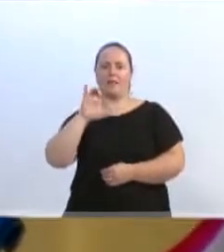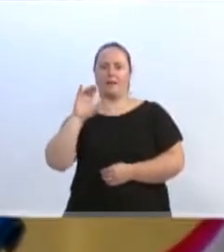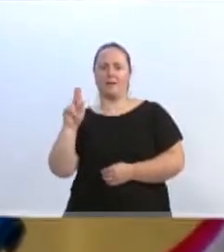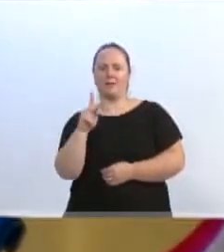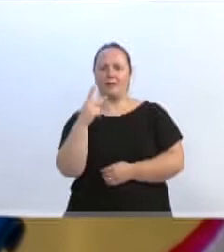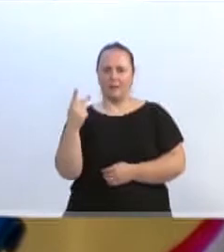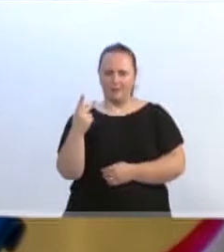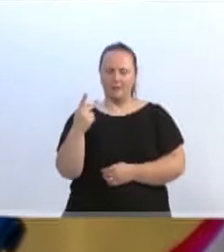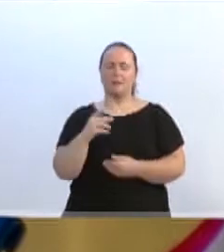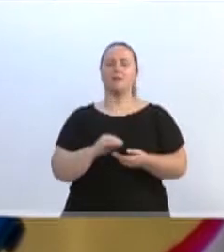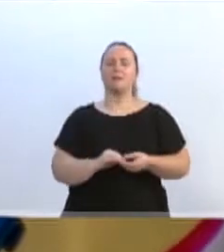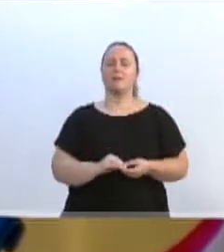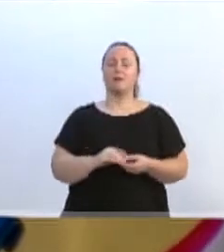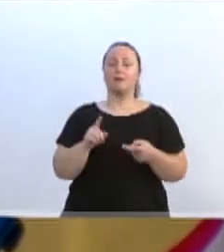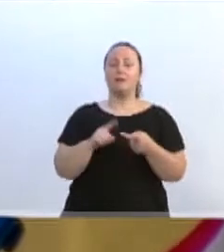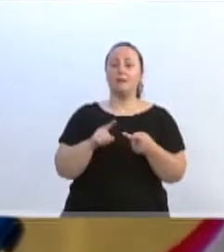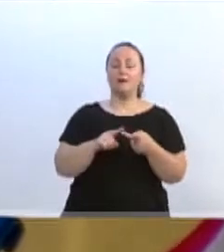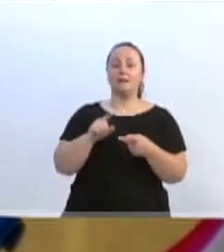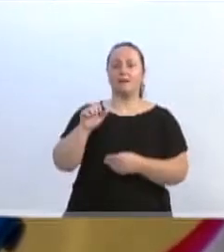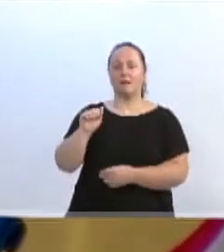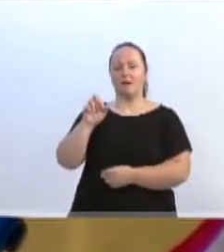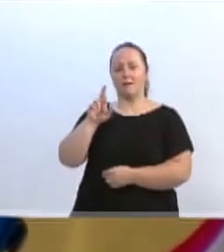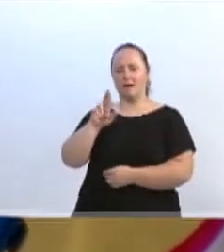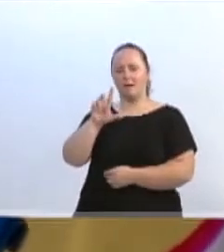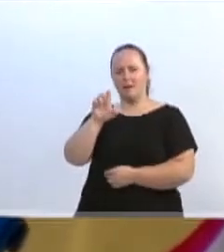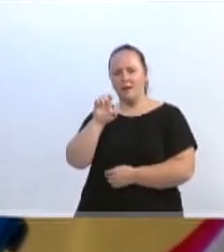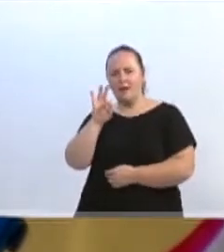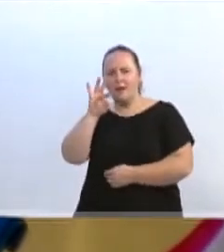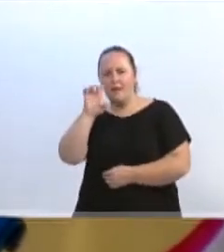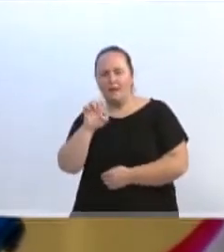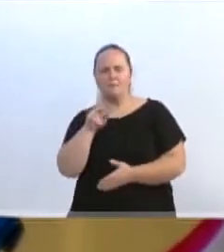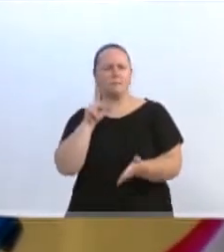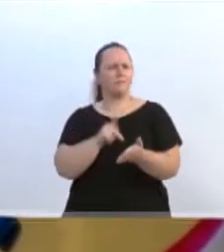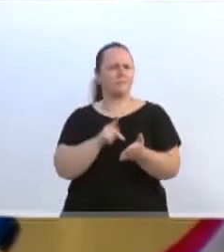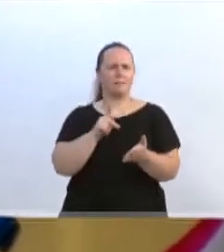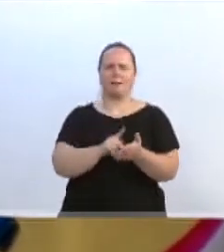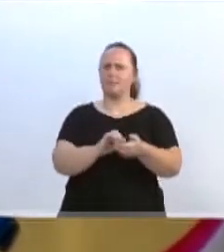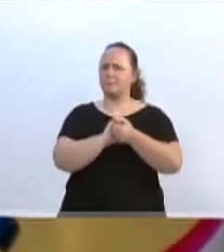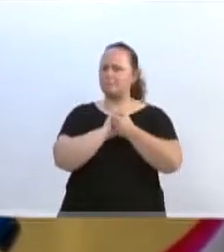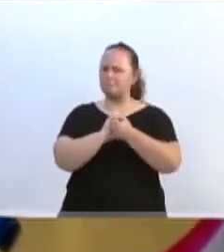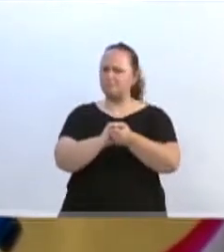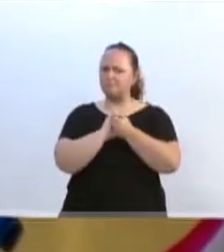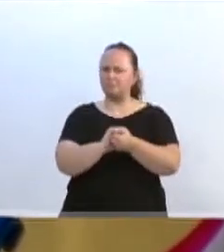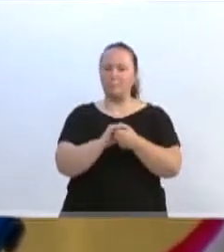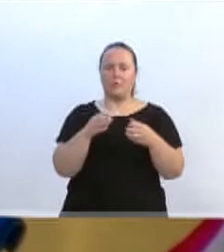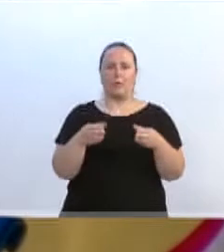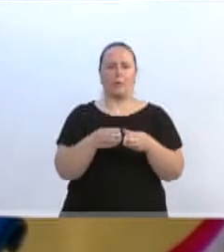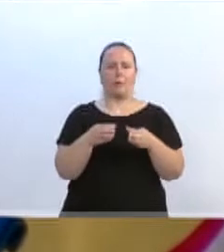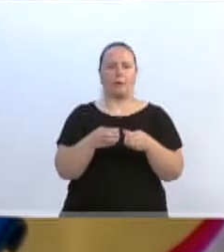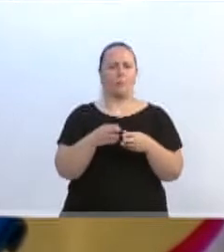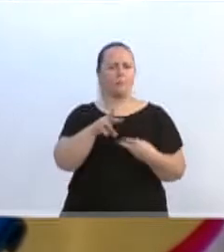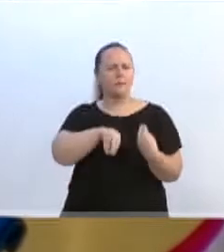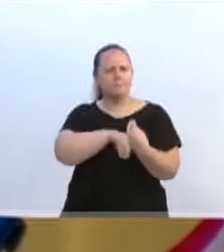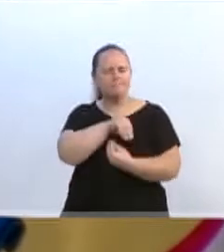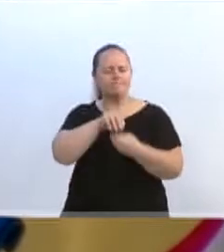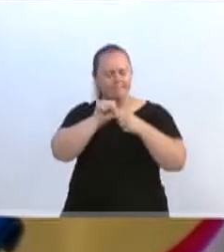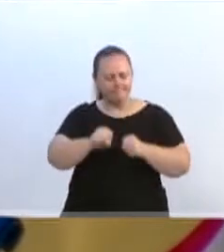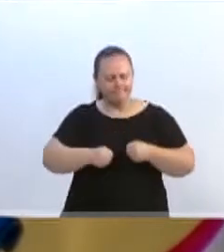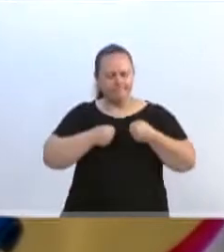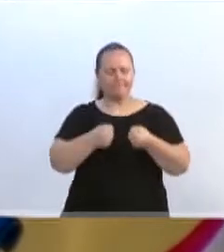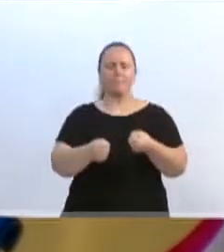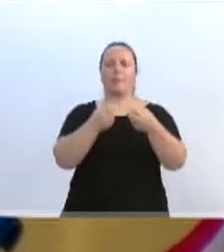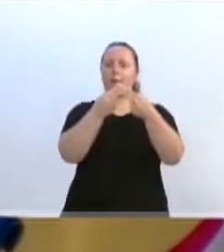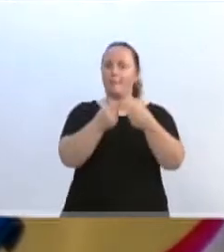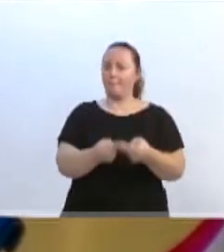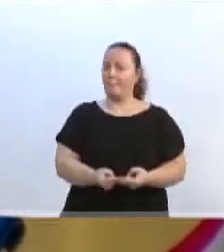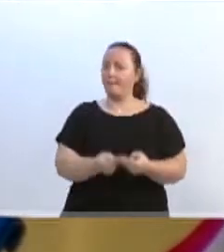os festejos neste sábado, em comemoração aos 140 anos de fundação do Clube de Caça e Tiro Ribeirão Itopava.